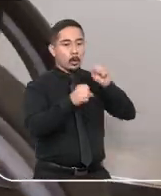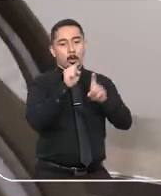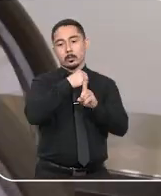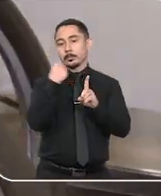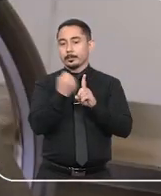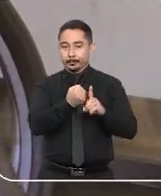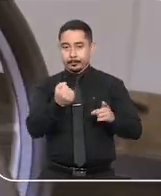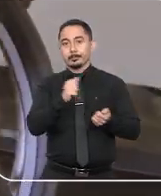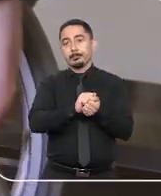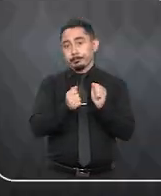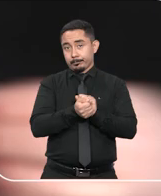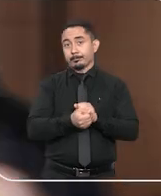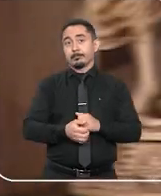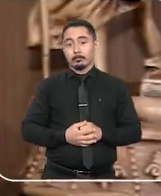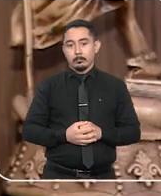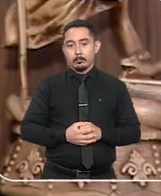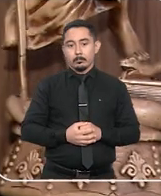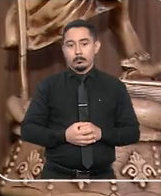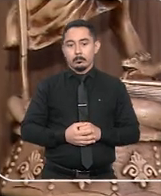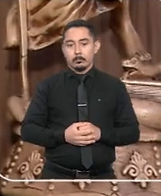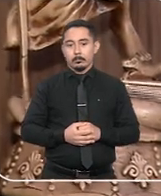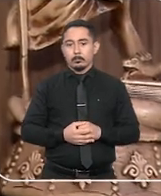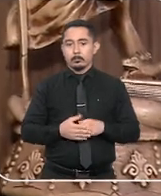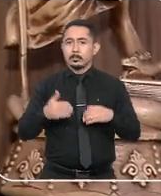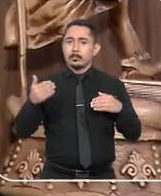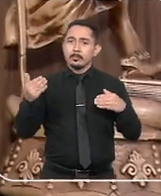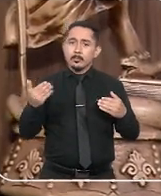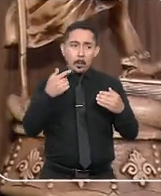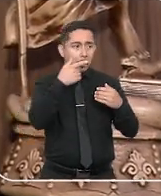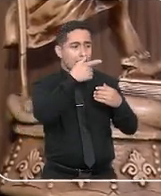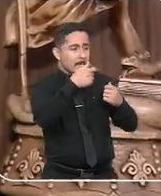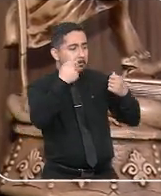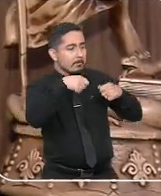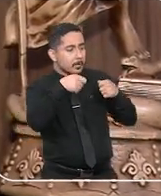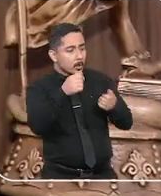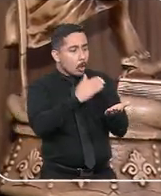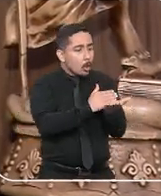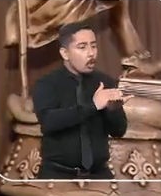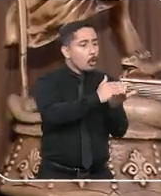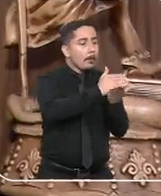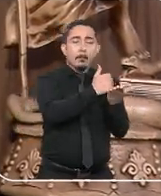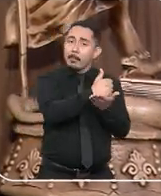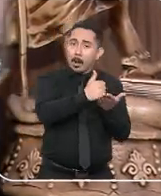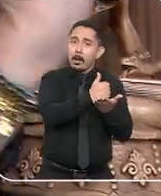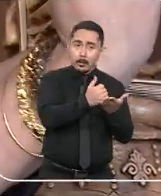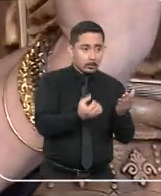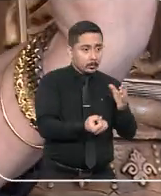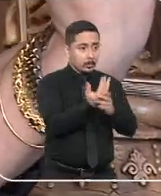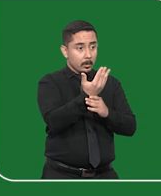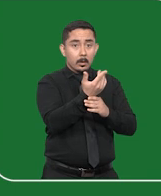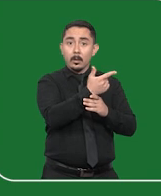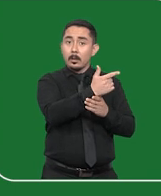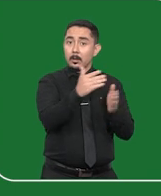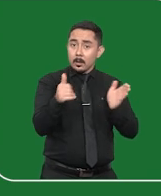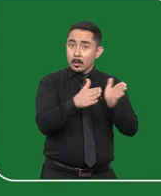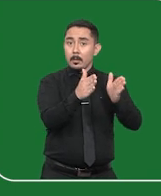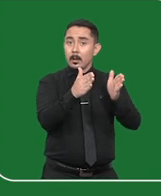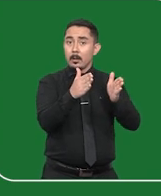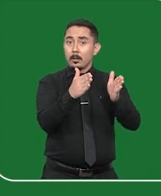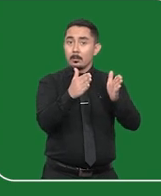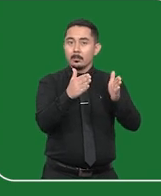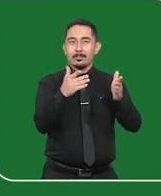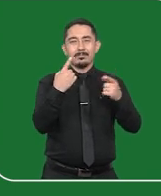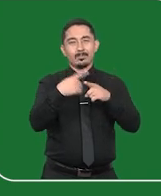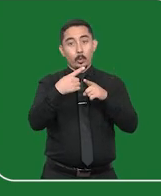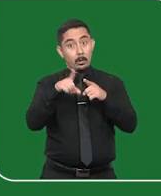resolvida pela sociedade. Por que não já nascer os espaços acessíveis? Que vem na lei, né? Ah, nós temos uma